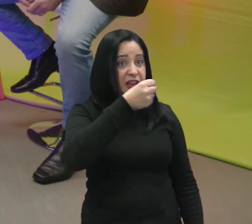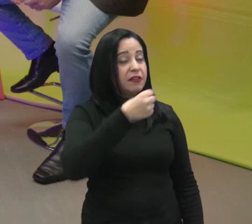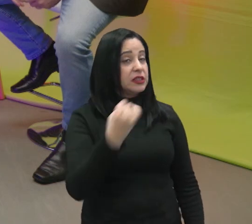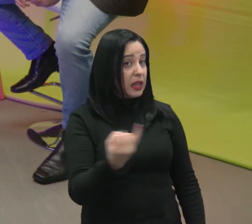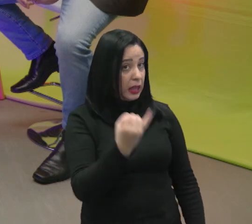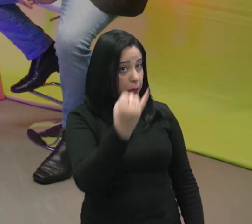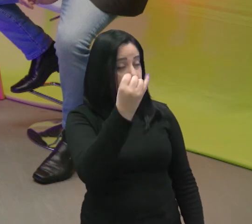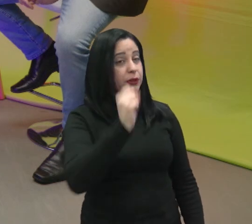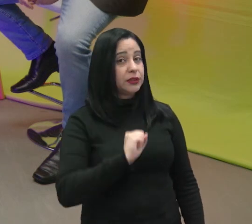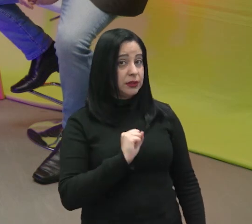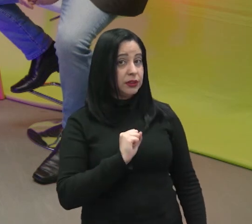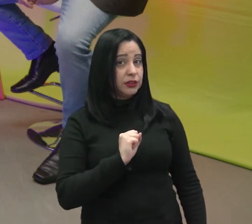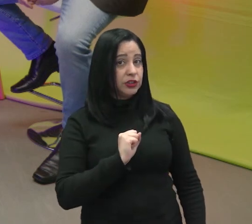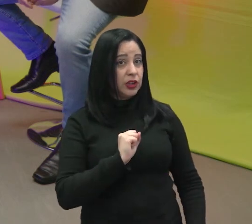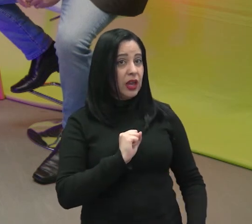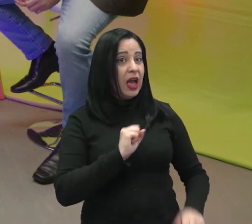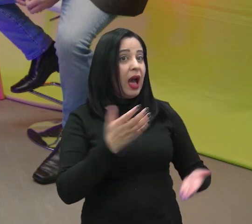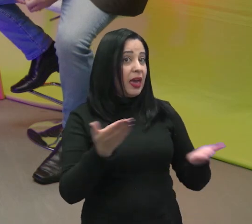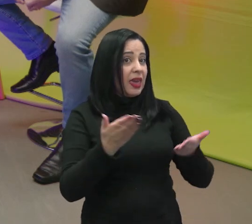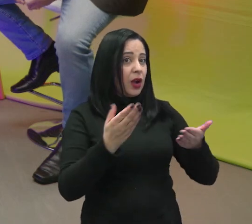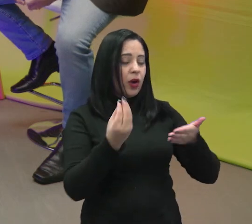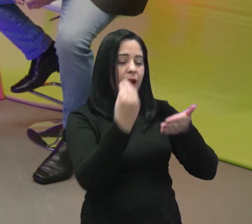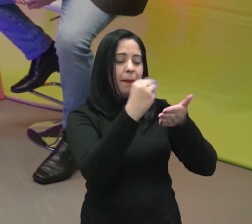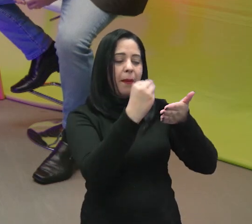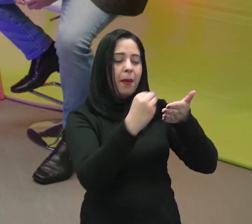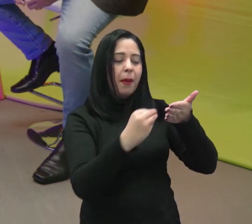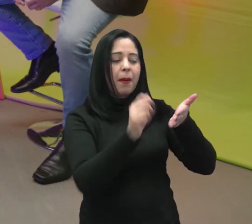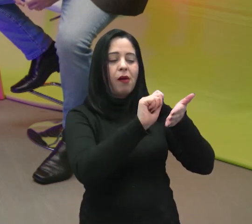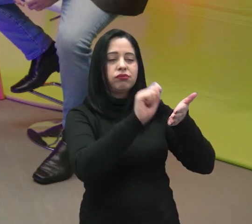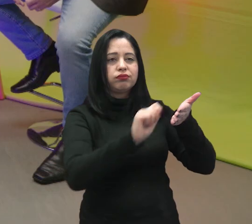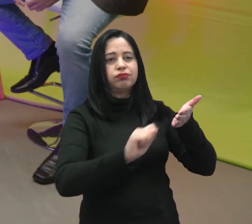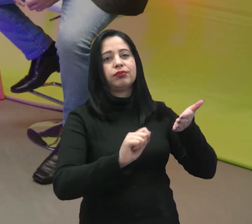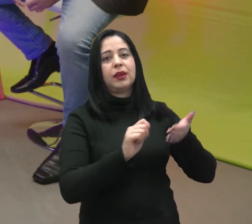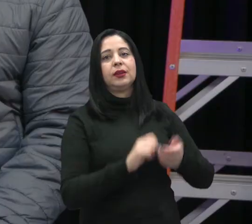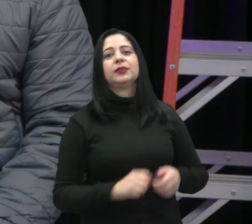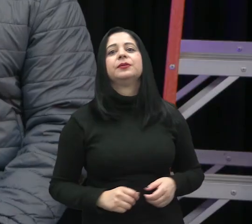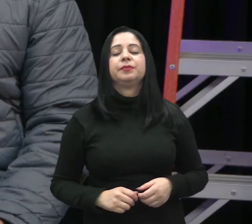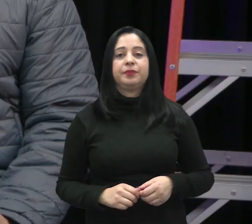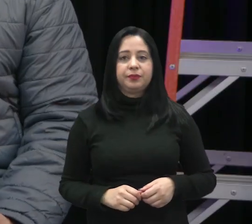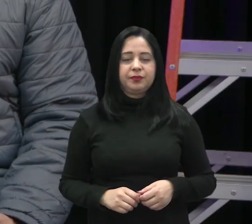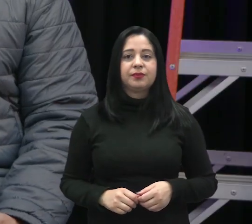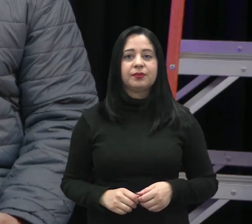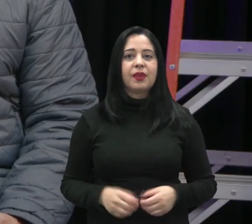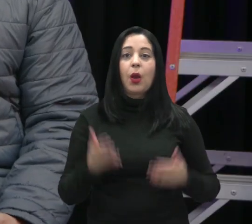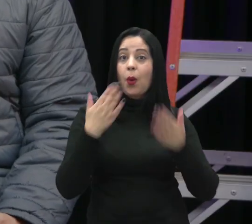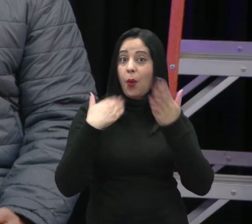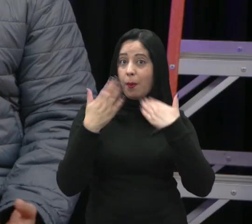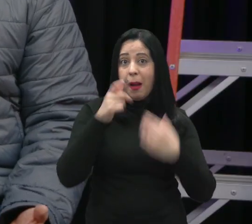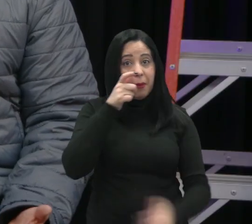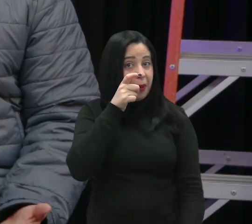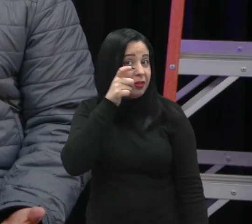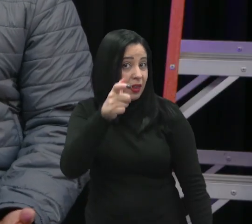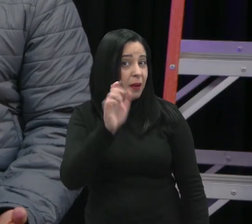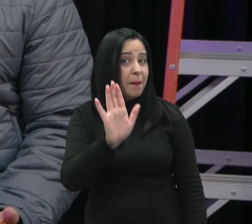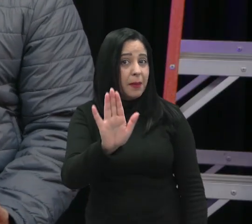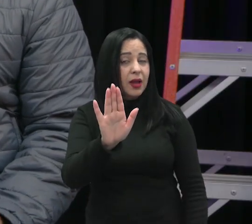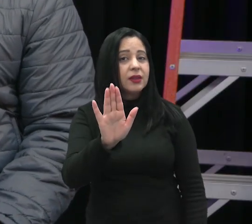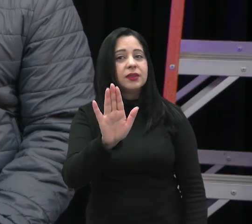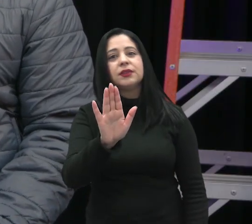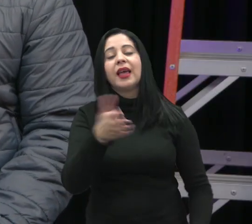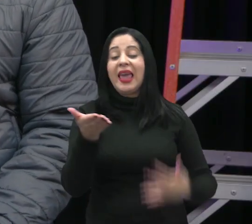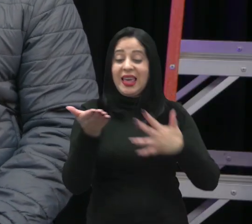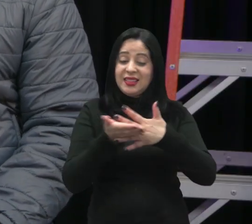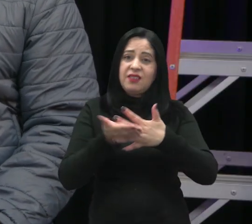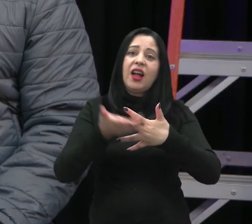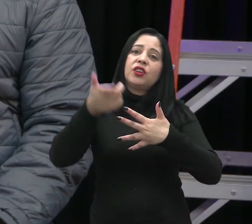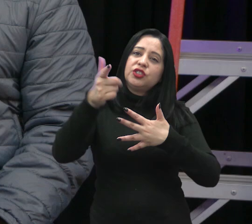tão valiosas a ponto de se tornar um livro, né? Então, de fato, vale a pena serem lidas. Exatamente. Bom, pessoal, esse papo tá muito interessante, mas a gente segue